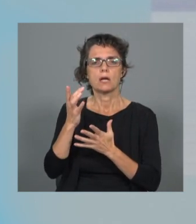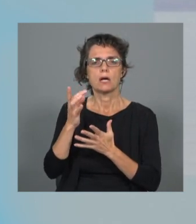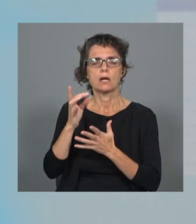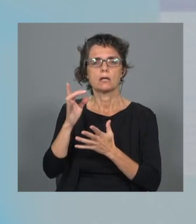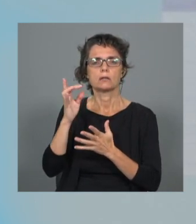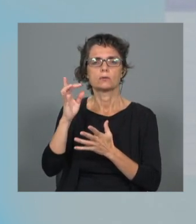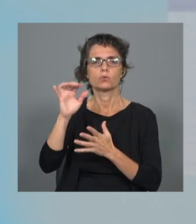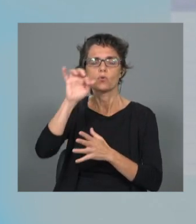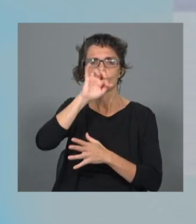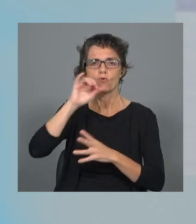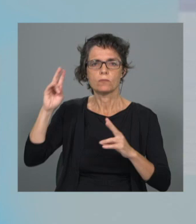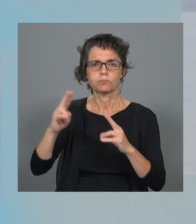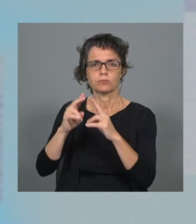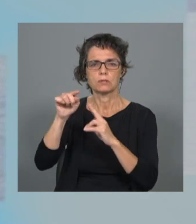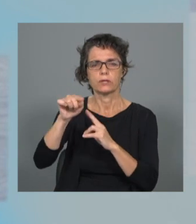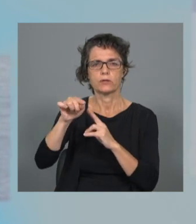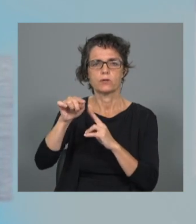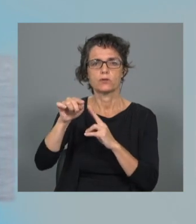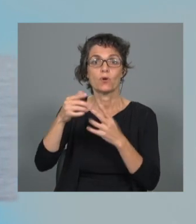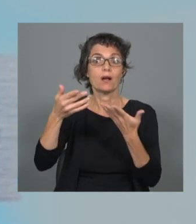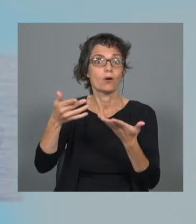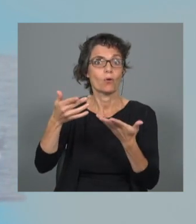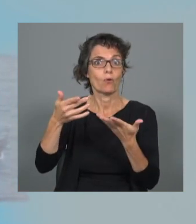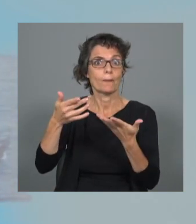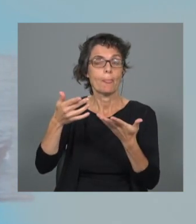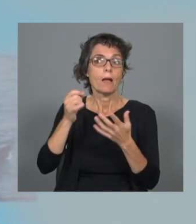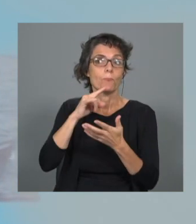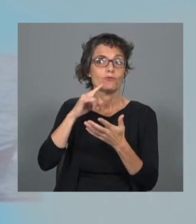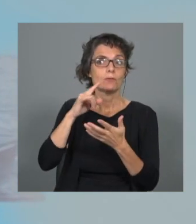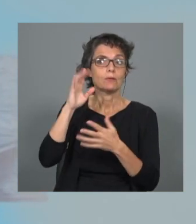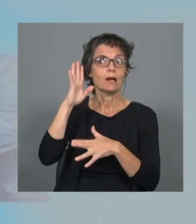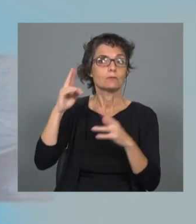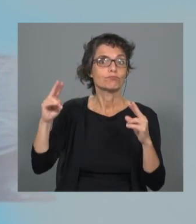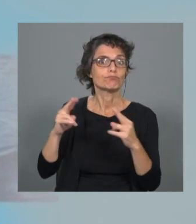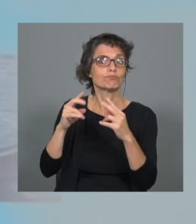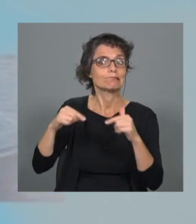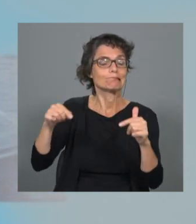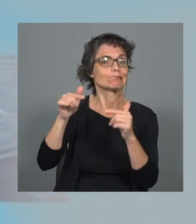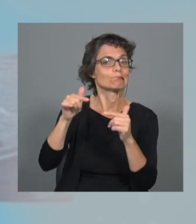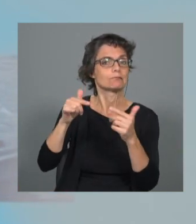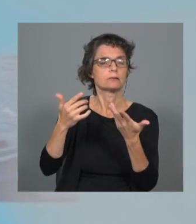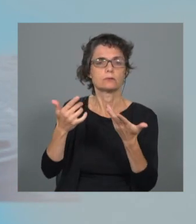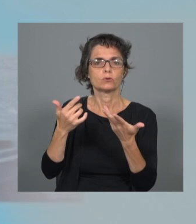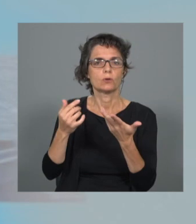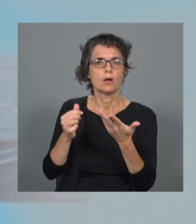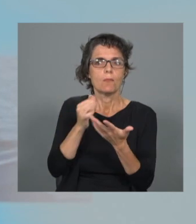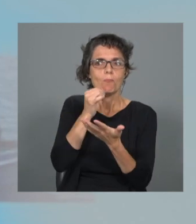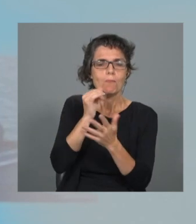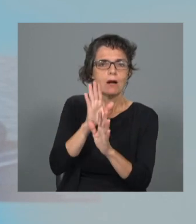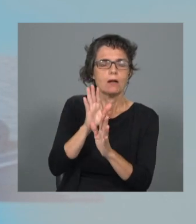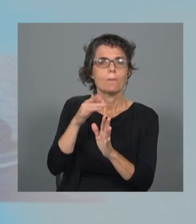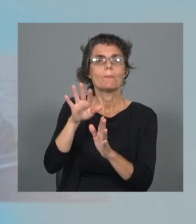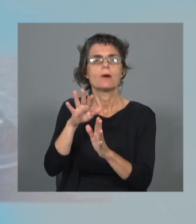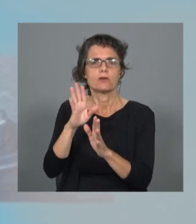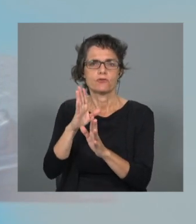é a questão das assembleias, embora já se possam realizar as procissões. Como é que, como pároco,